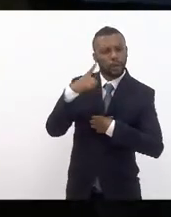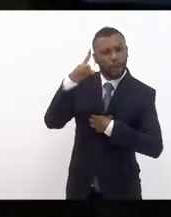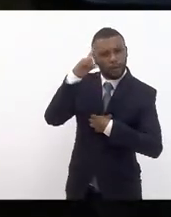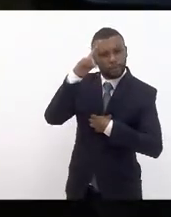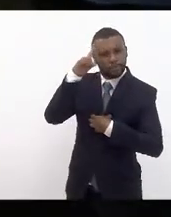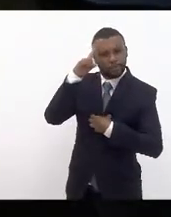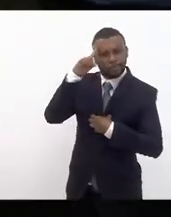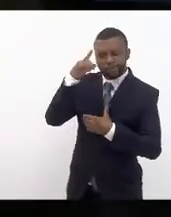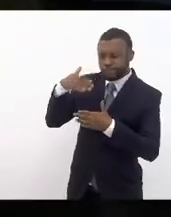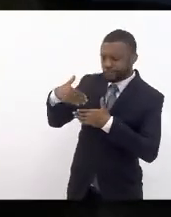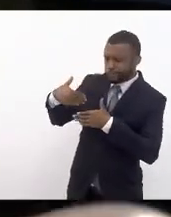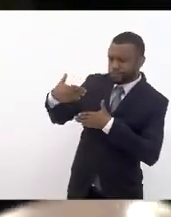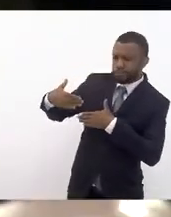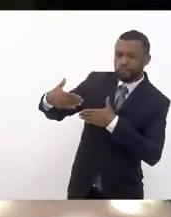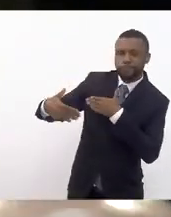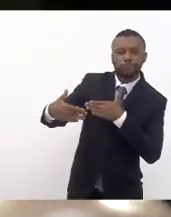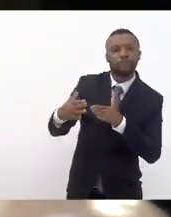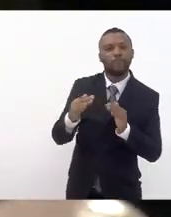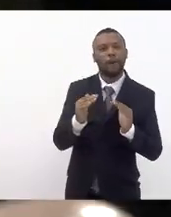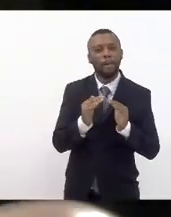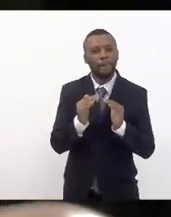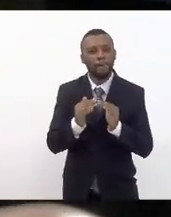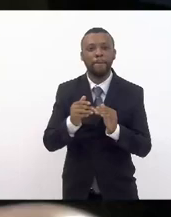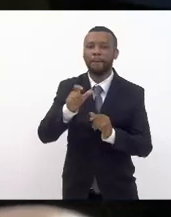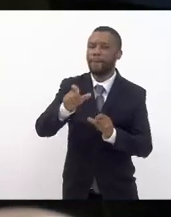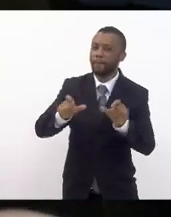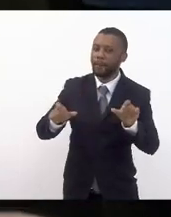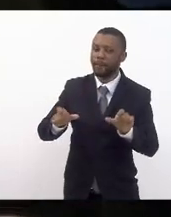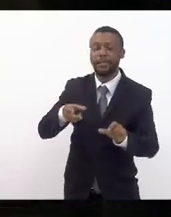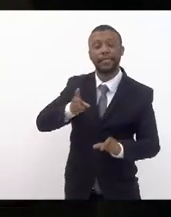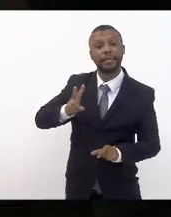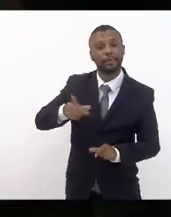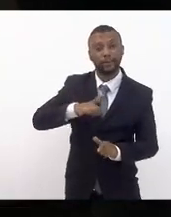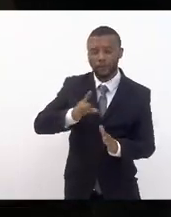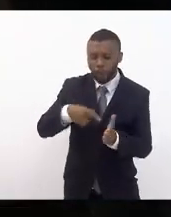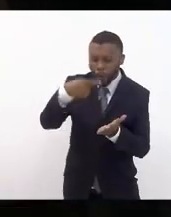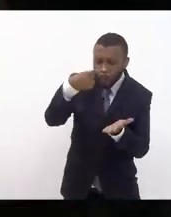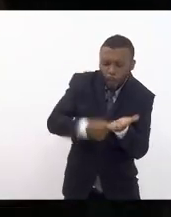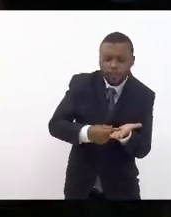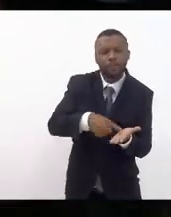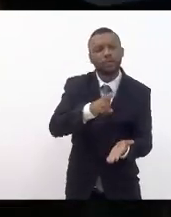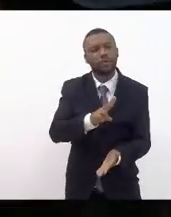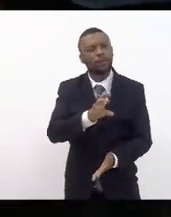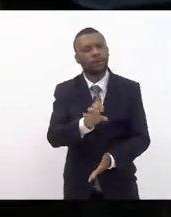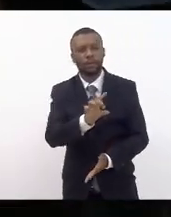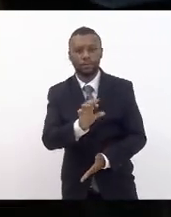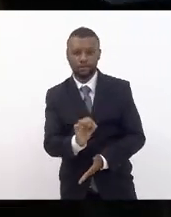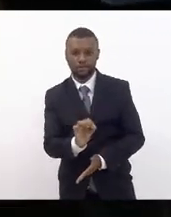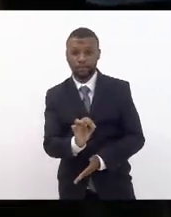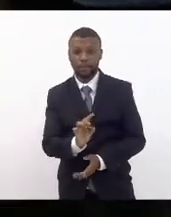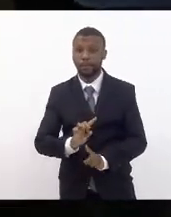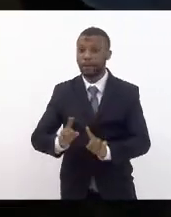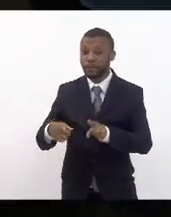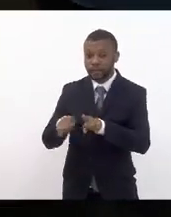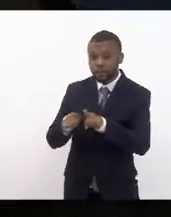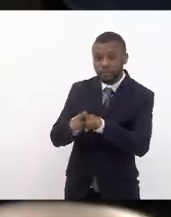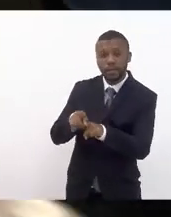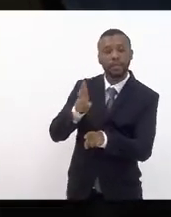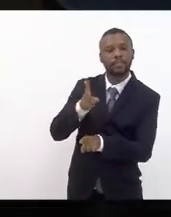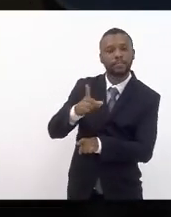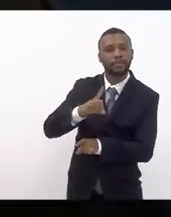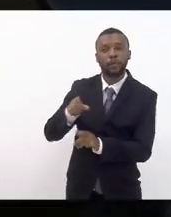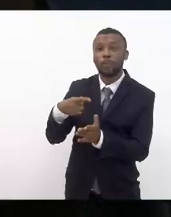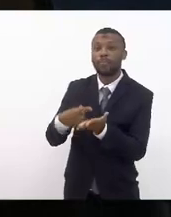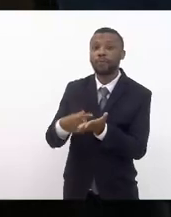da Zona Oeste, sempre foi um compromisso da UESO. Mas sempre foi também um compromisso de todas